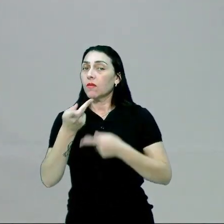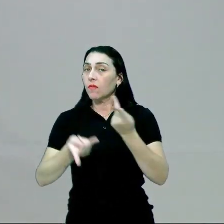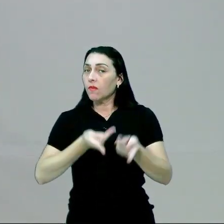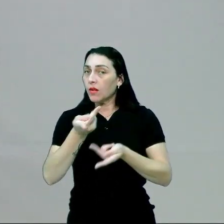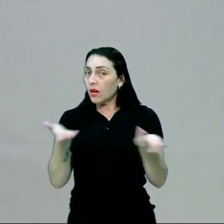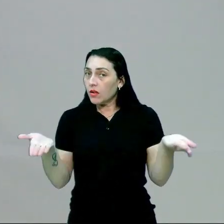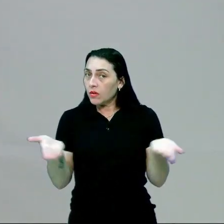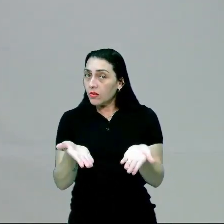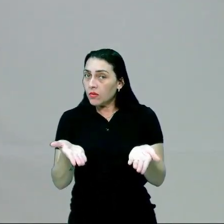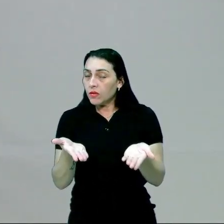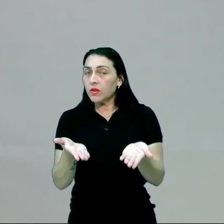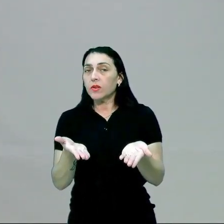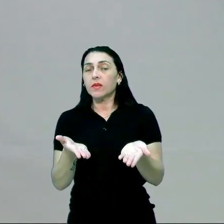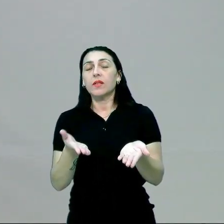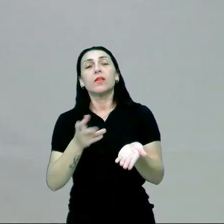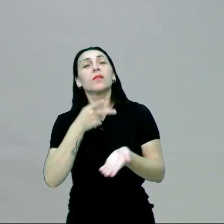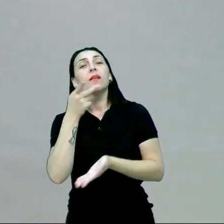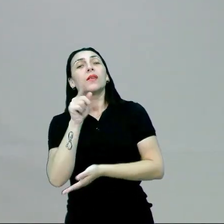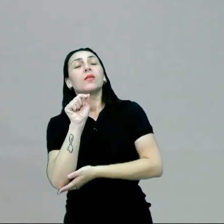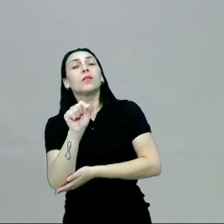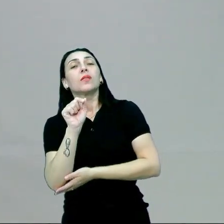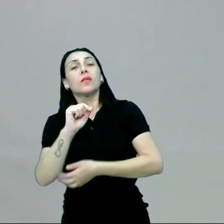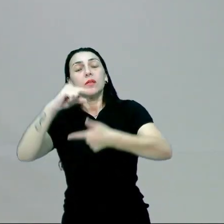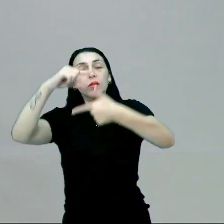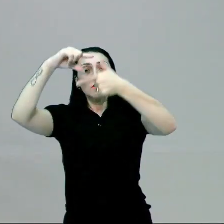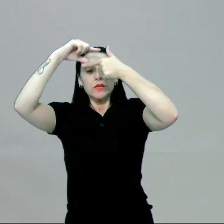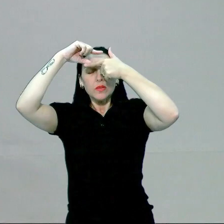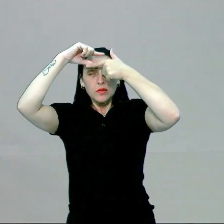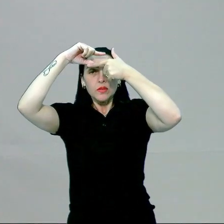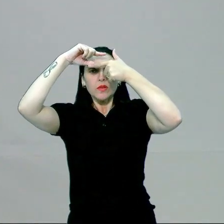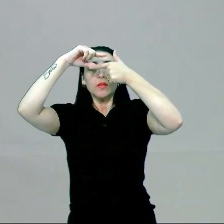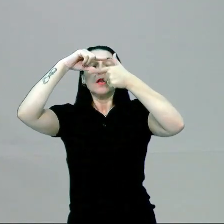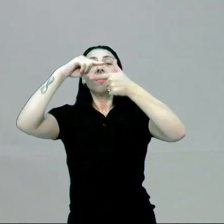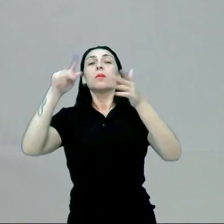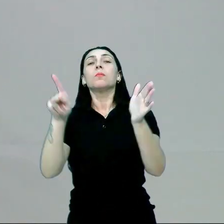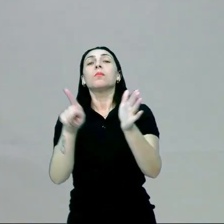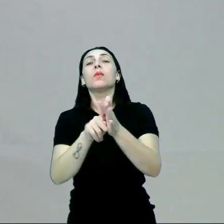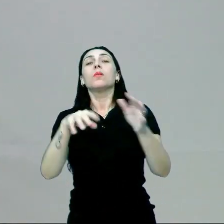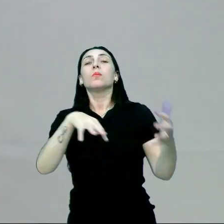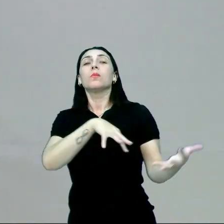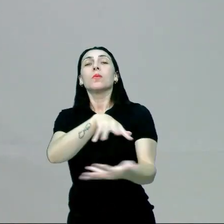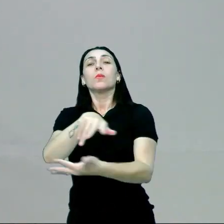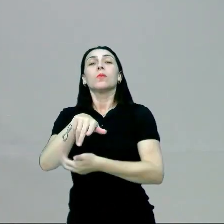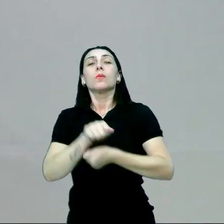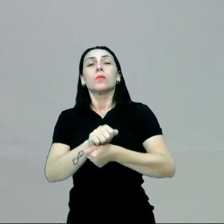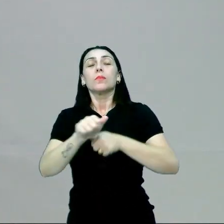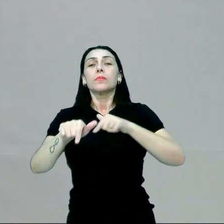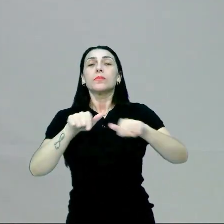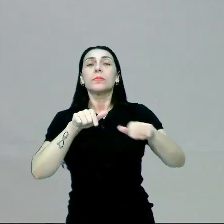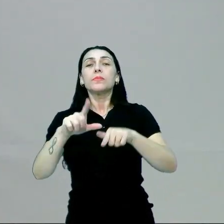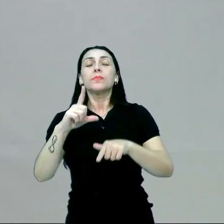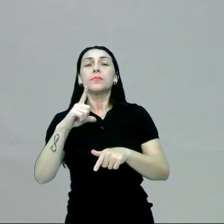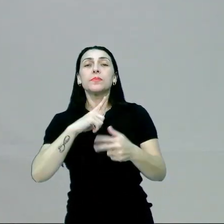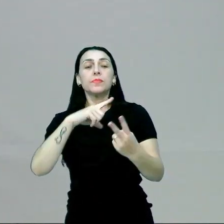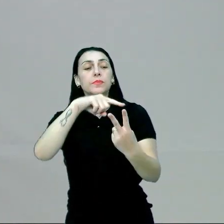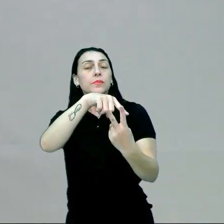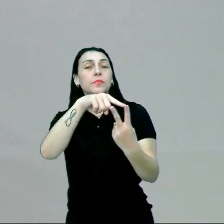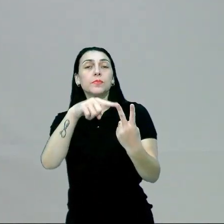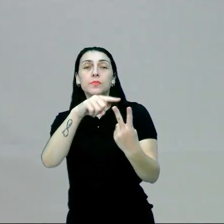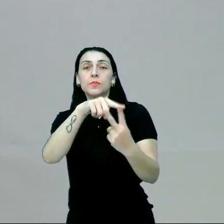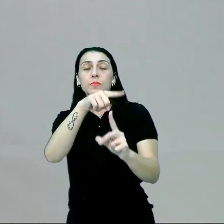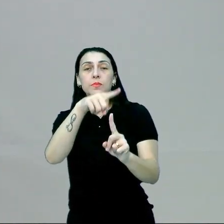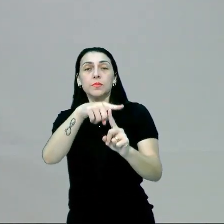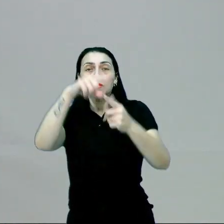falar, aí nós estamos falando da alienação relacionada ao mundo do trabalho. Nós temos dois tipos